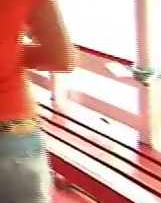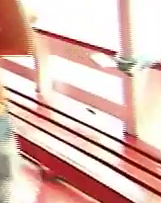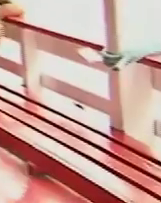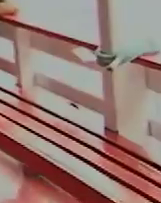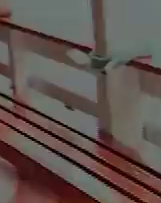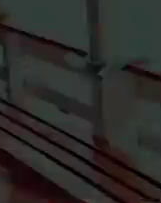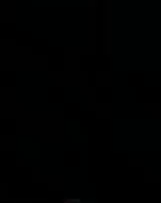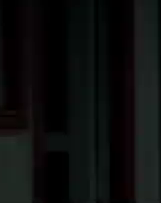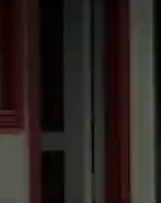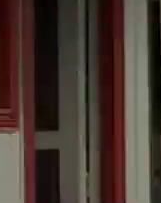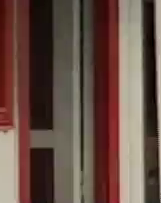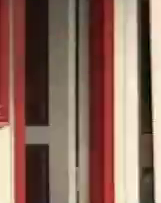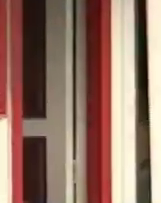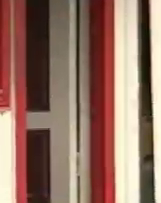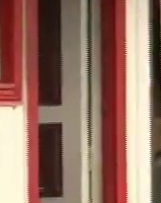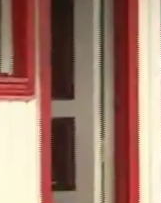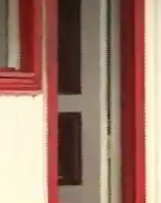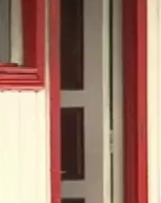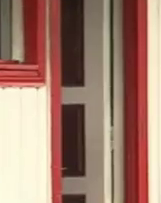também.